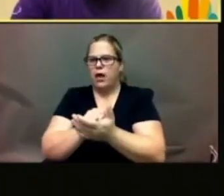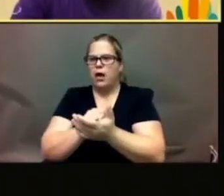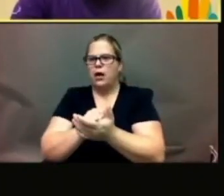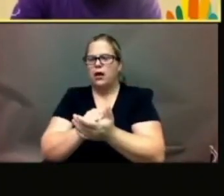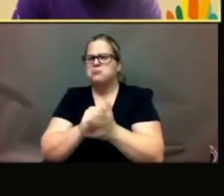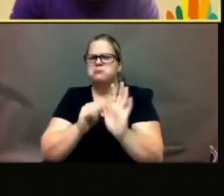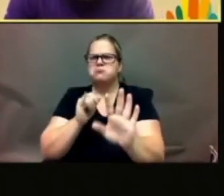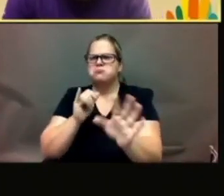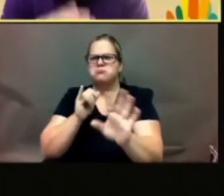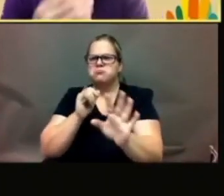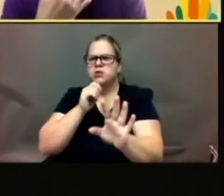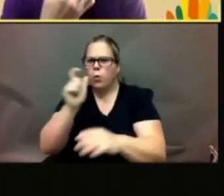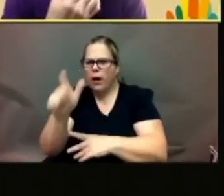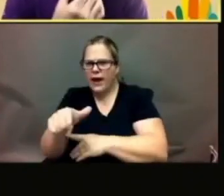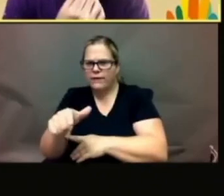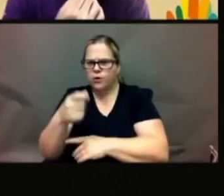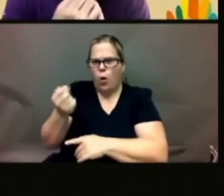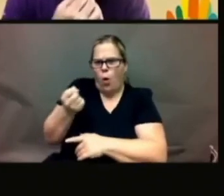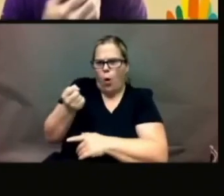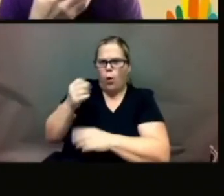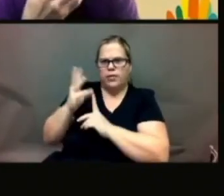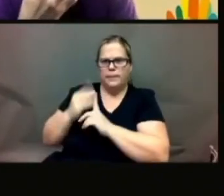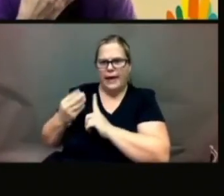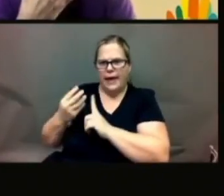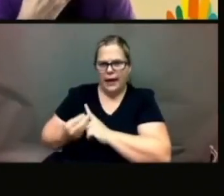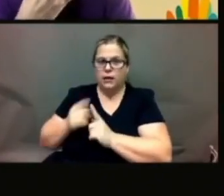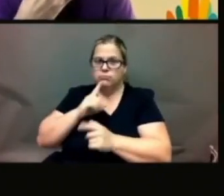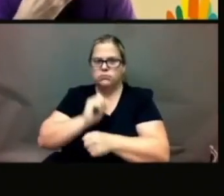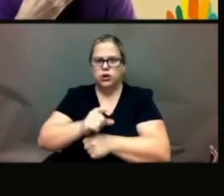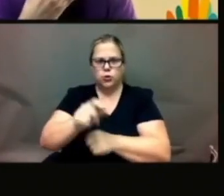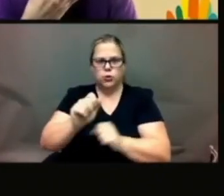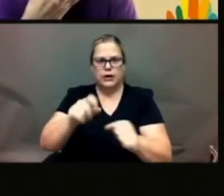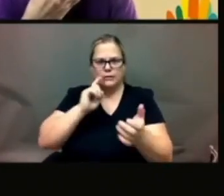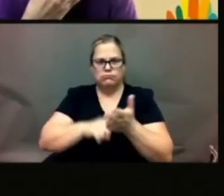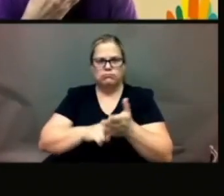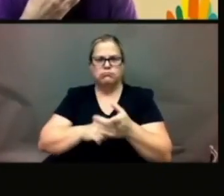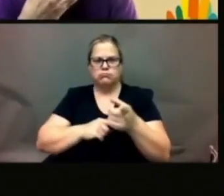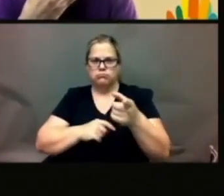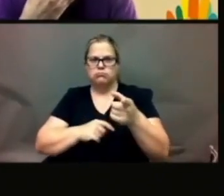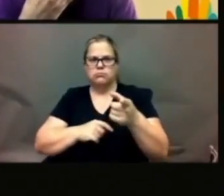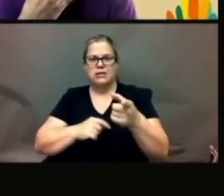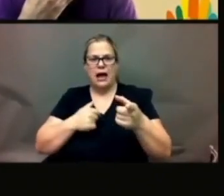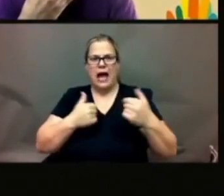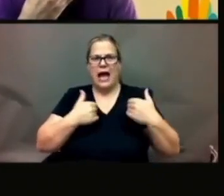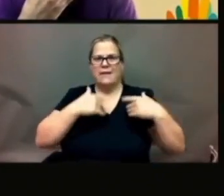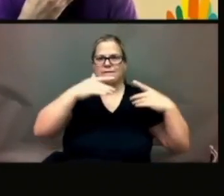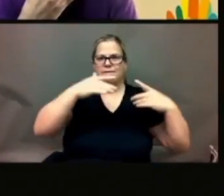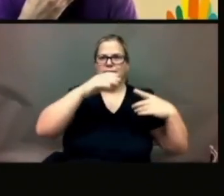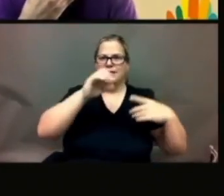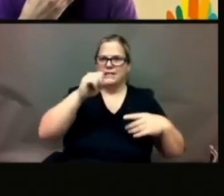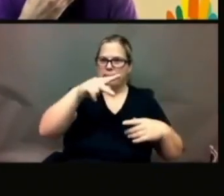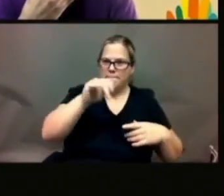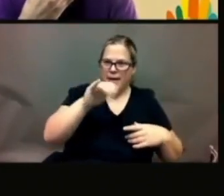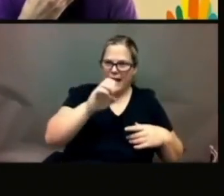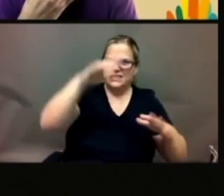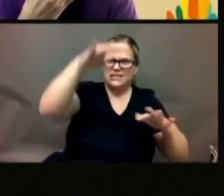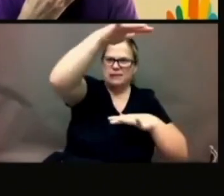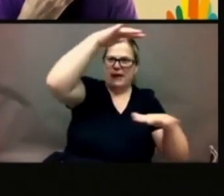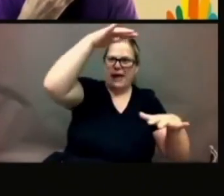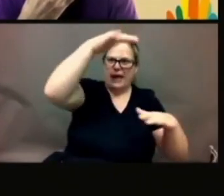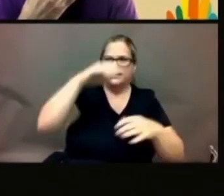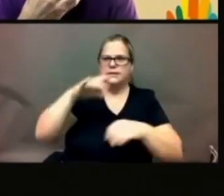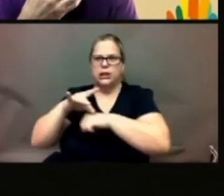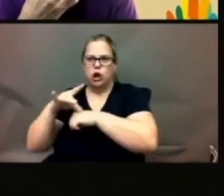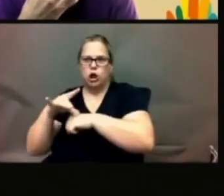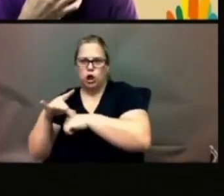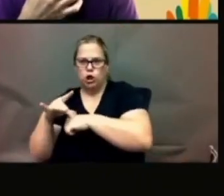Então, você não tem que segurar a banana. Na verdade, o que você pode ver é que eu tenho um espaço e